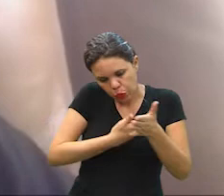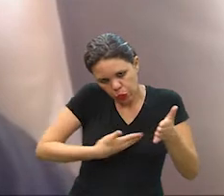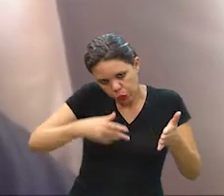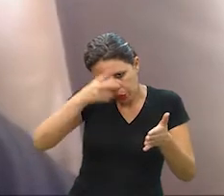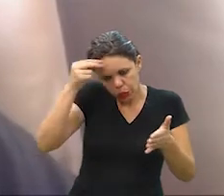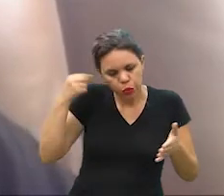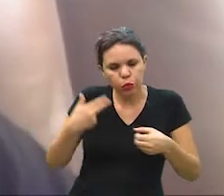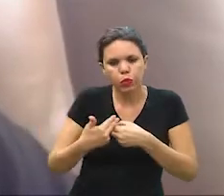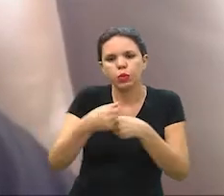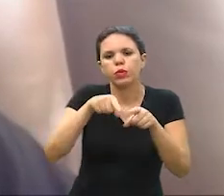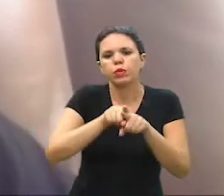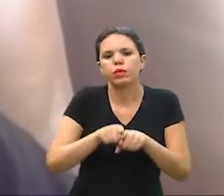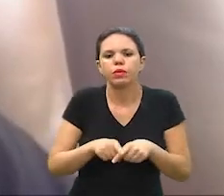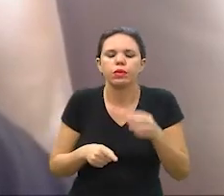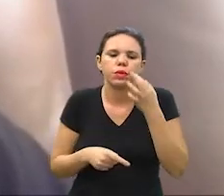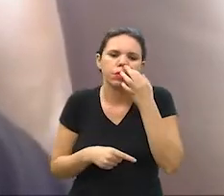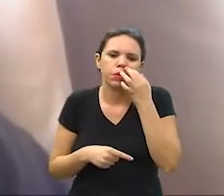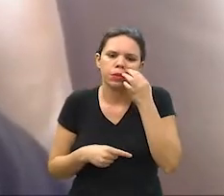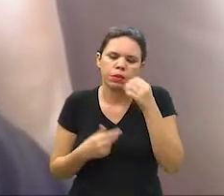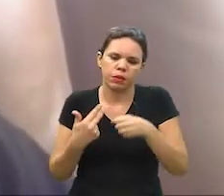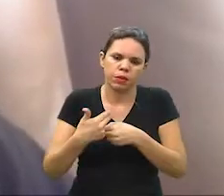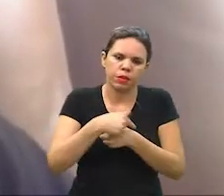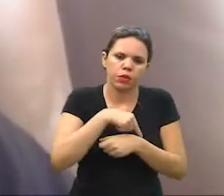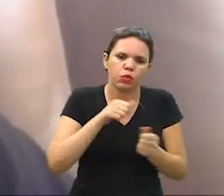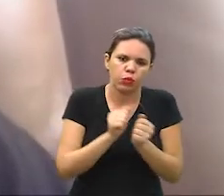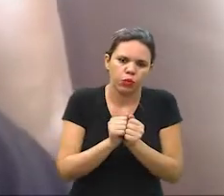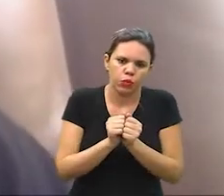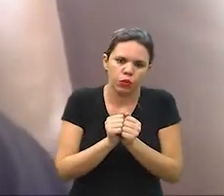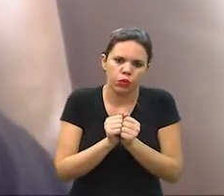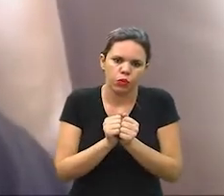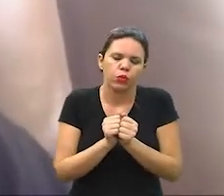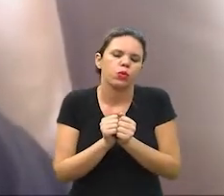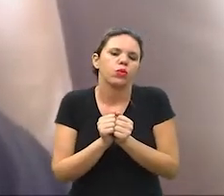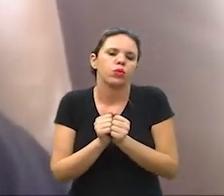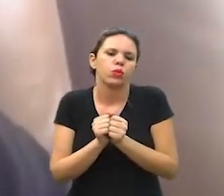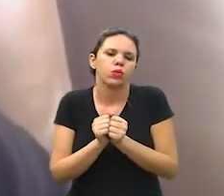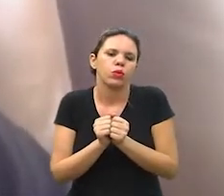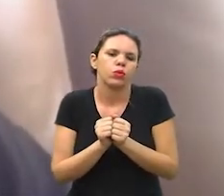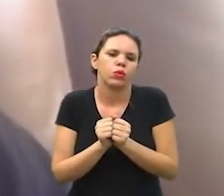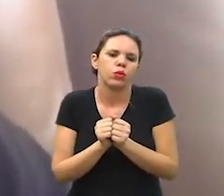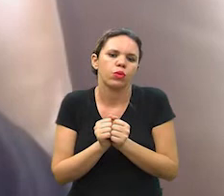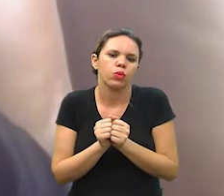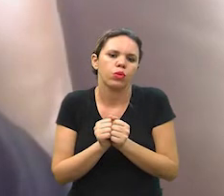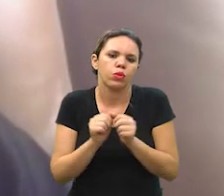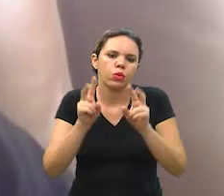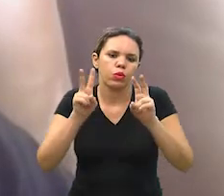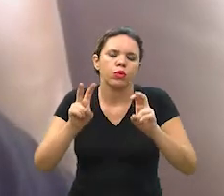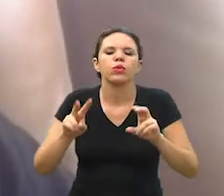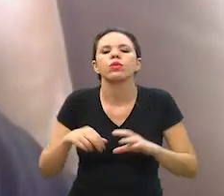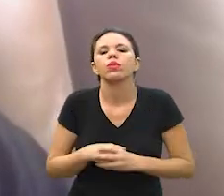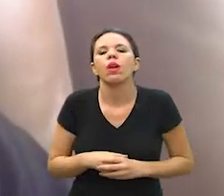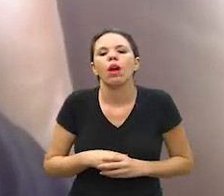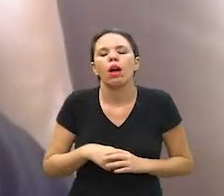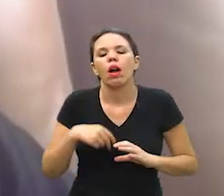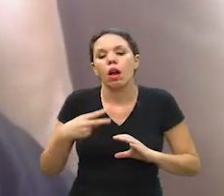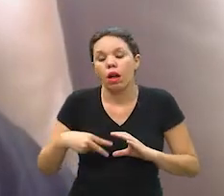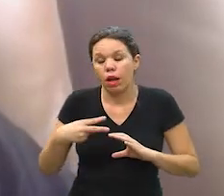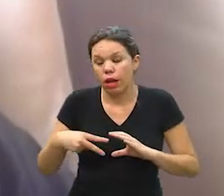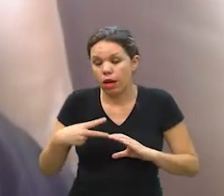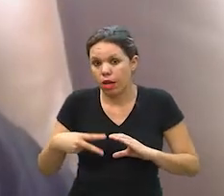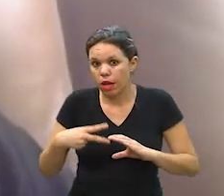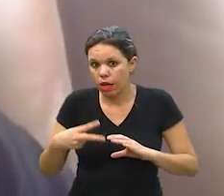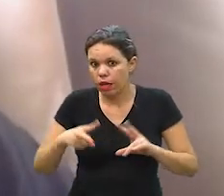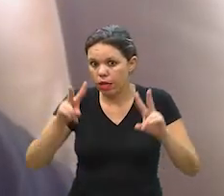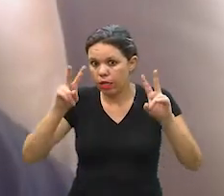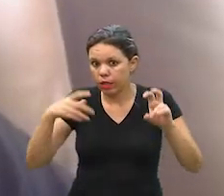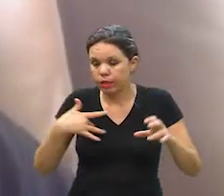Unicamp, e através, então, da Unicamp, junto com a Câmara Temática de Saúde da Região Metropolitana de